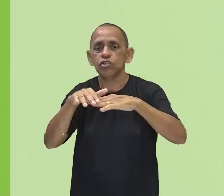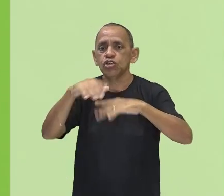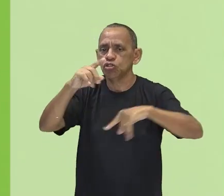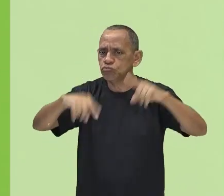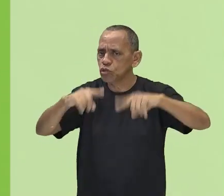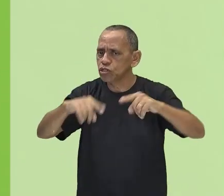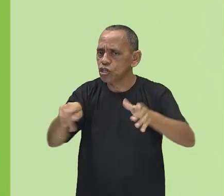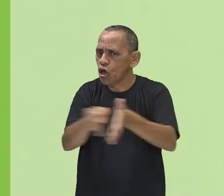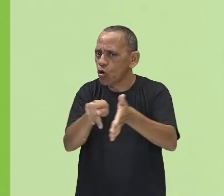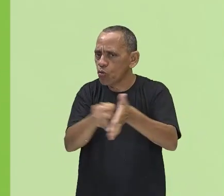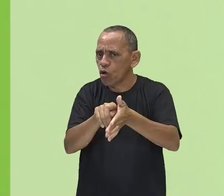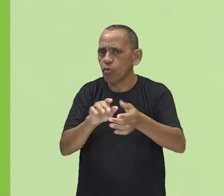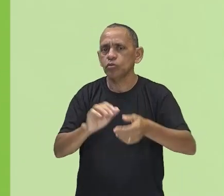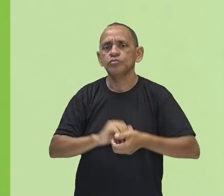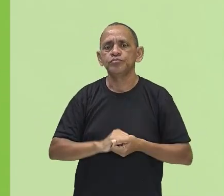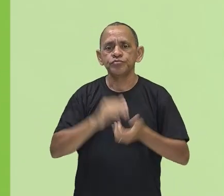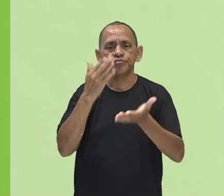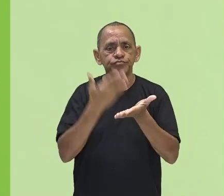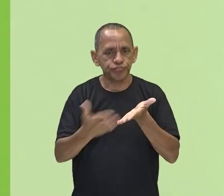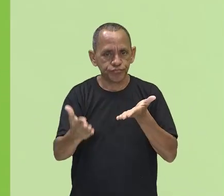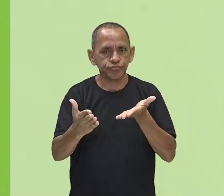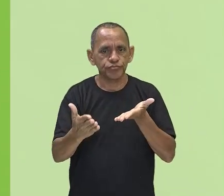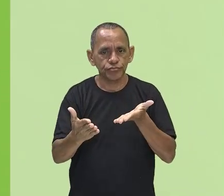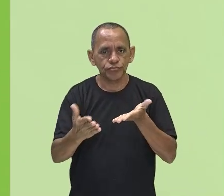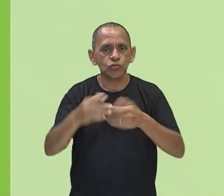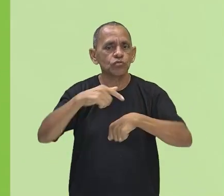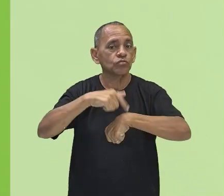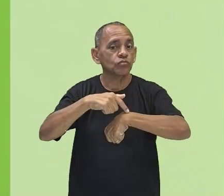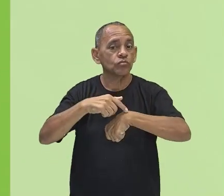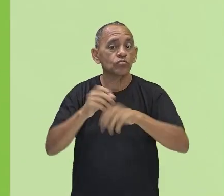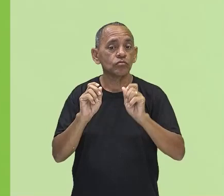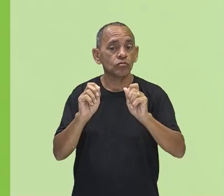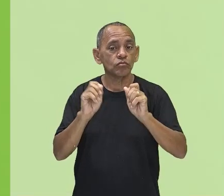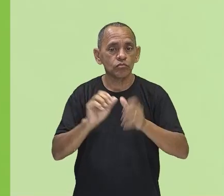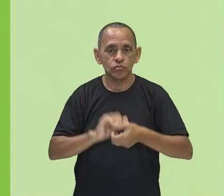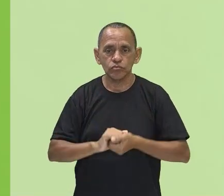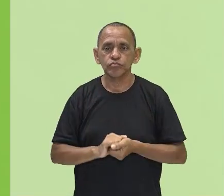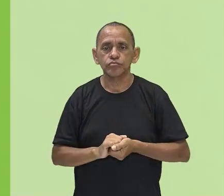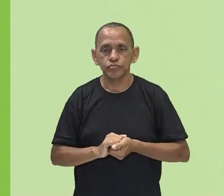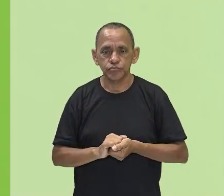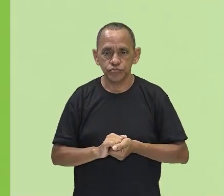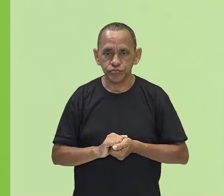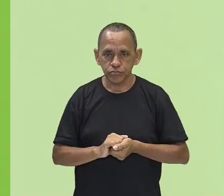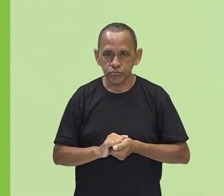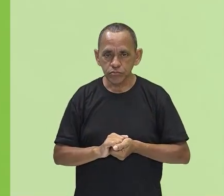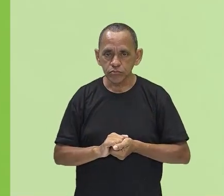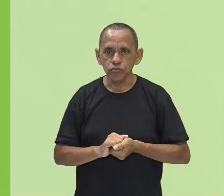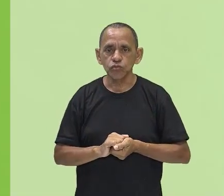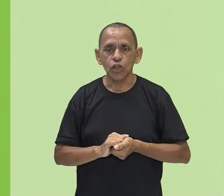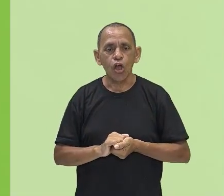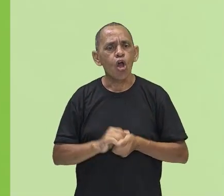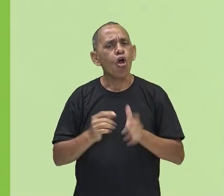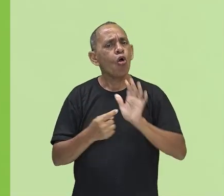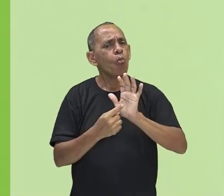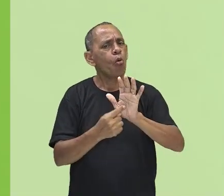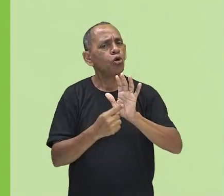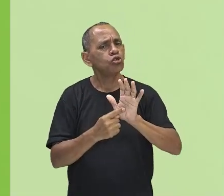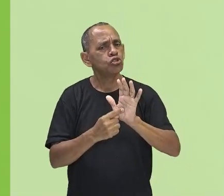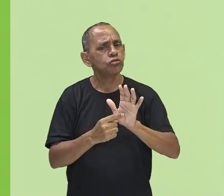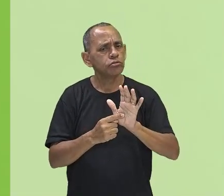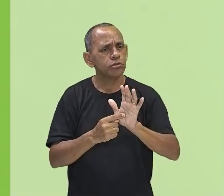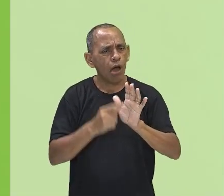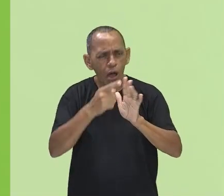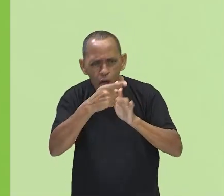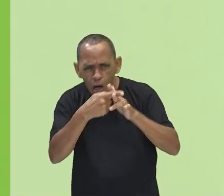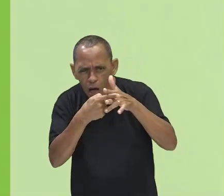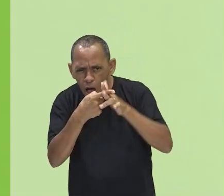que nós construímos a lente dessa maneira, o que nós vamos fazer? Nós vamos adotar, nós vamos definir alguns pontos que são